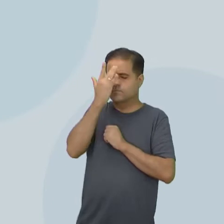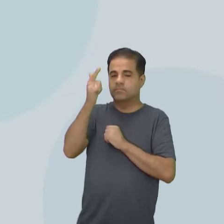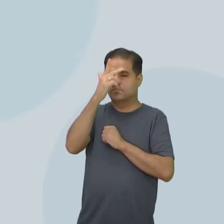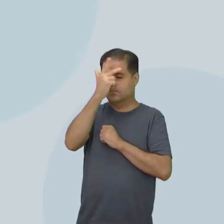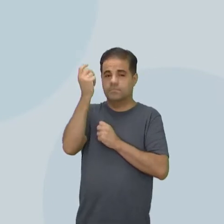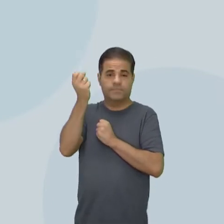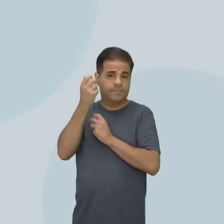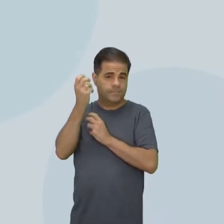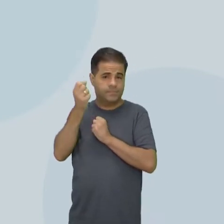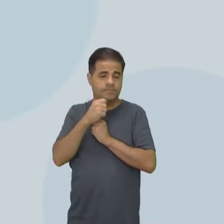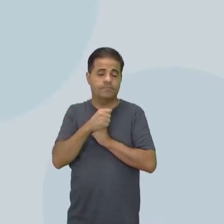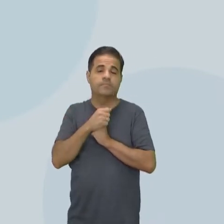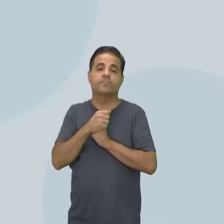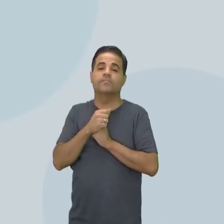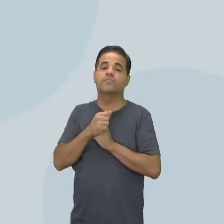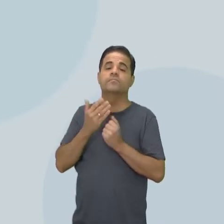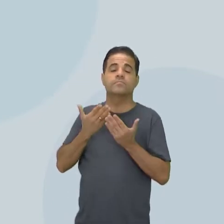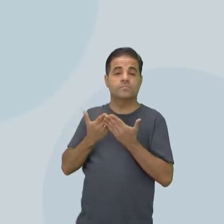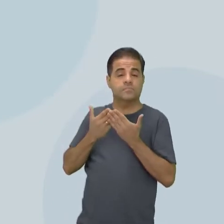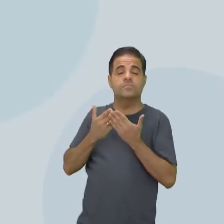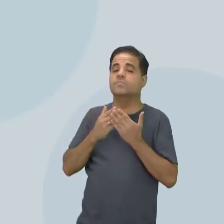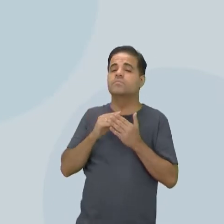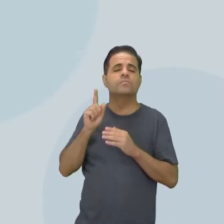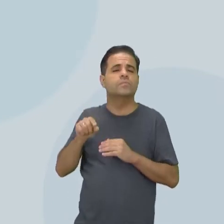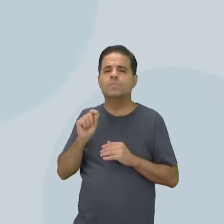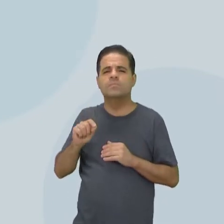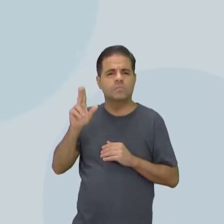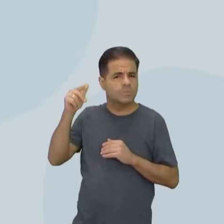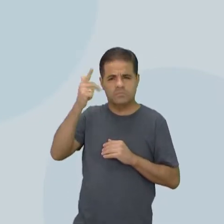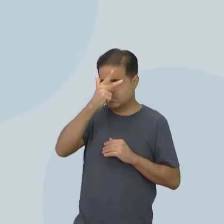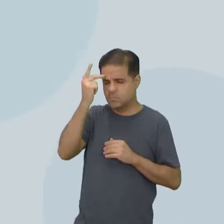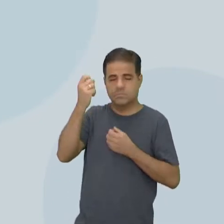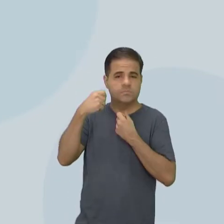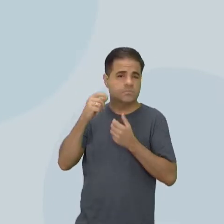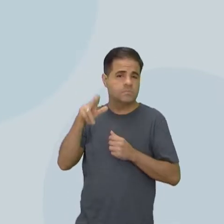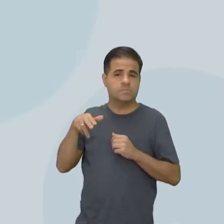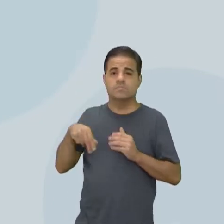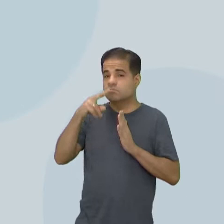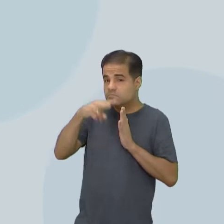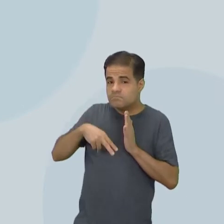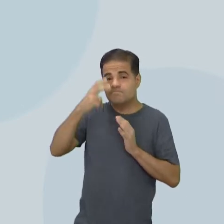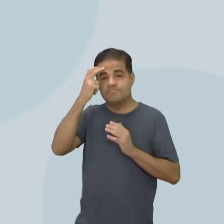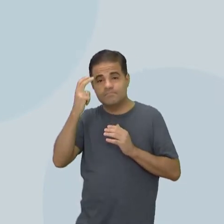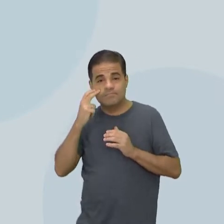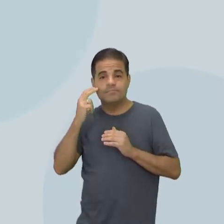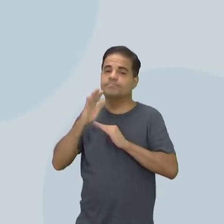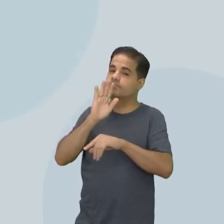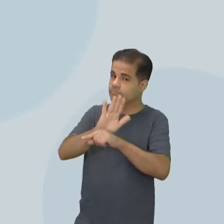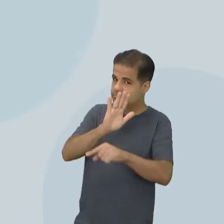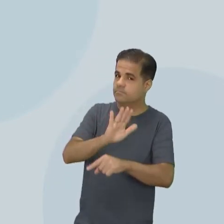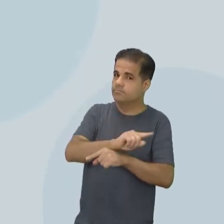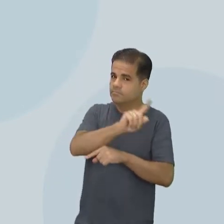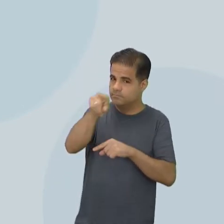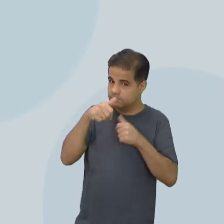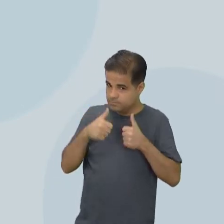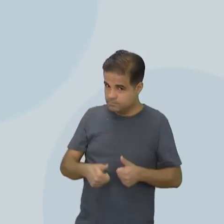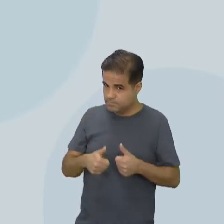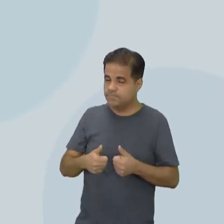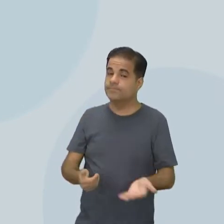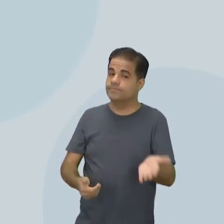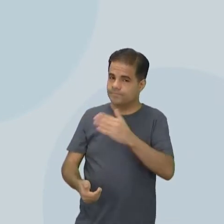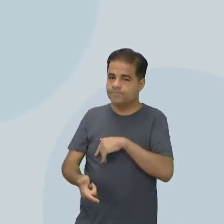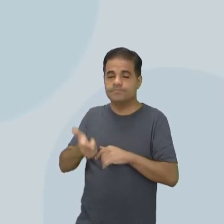a falar ressonância magnética na escola? O que é? Não, nunca ninguém me ensinou. Lendo, cultura te ajuda, tá certo? Agora vamos